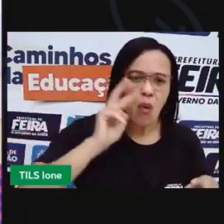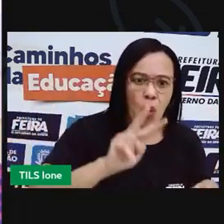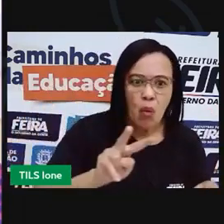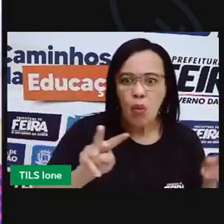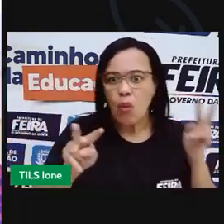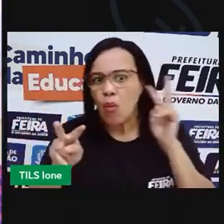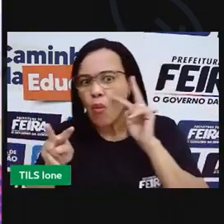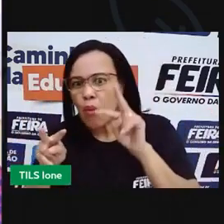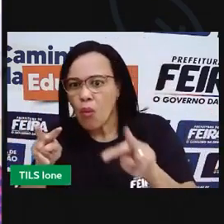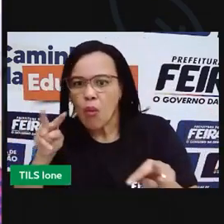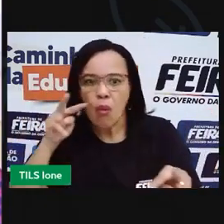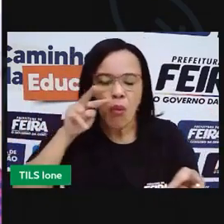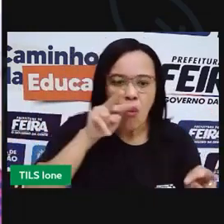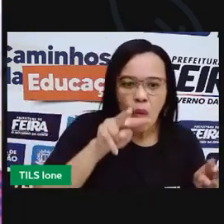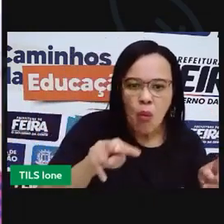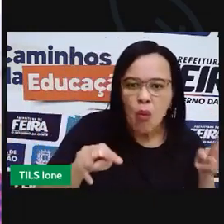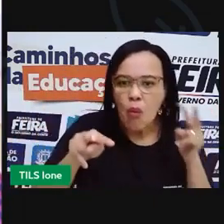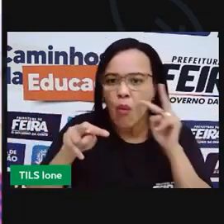olhou.